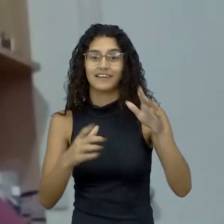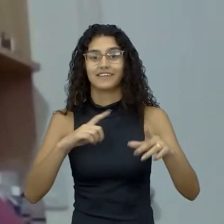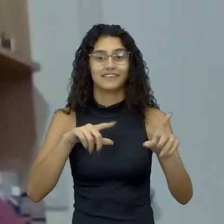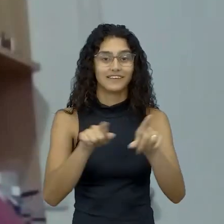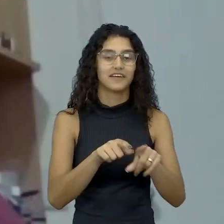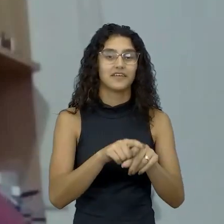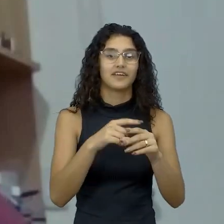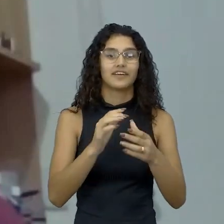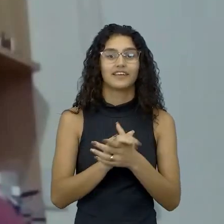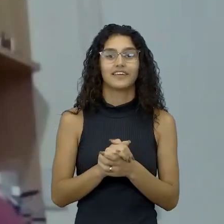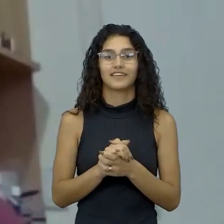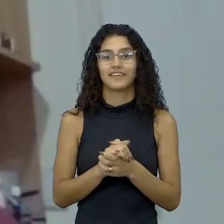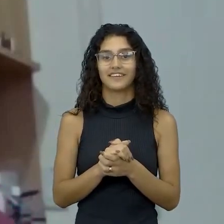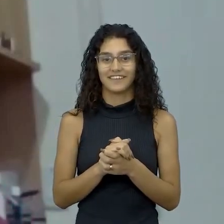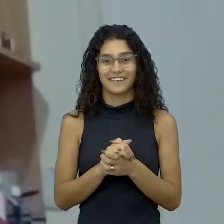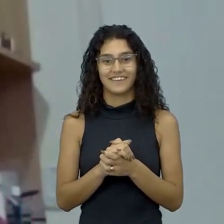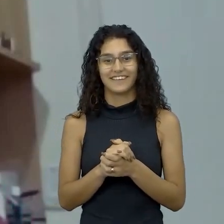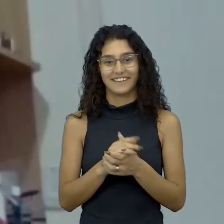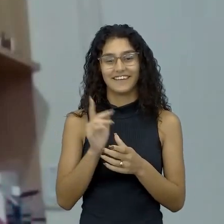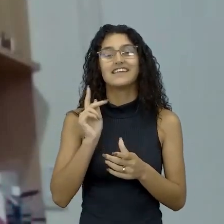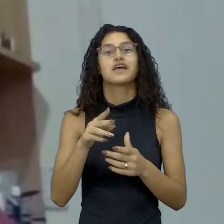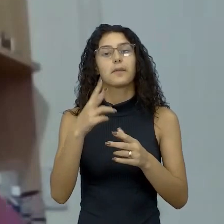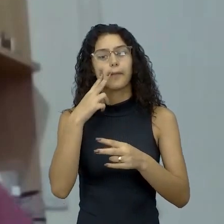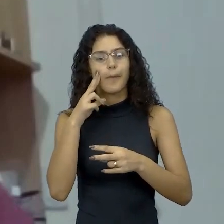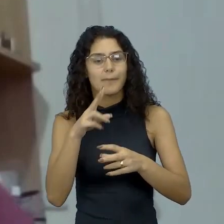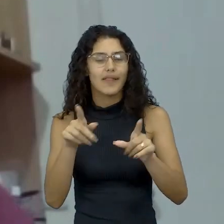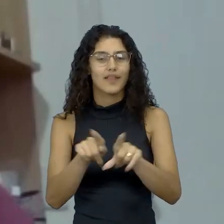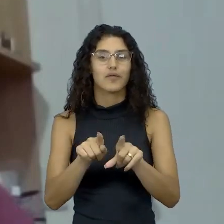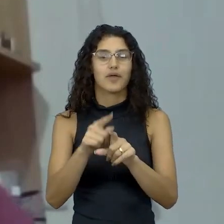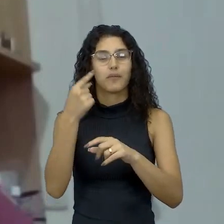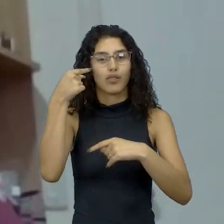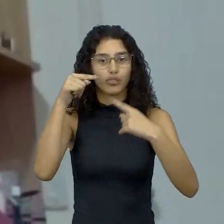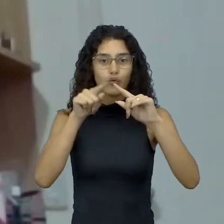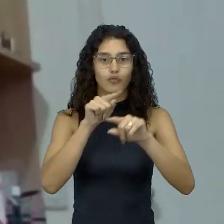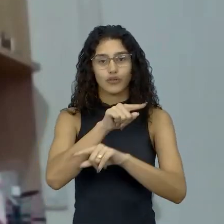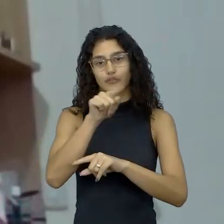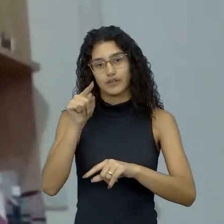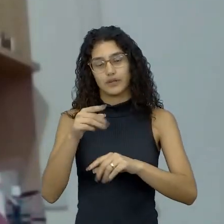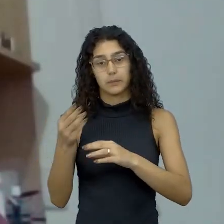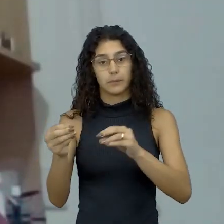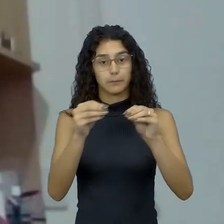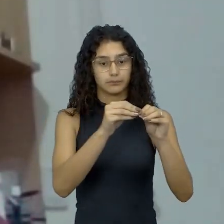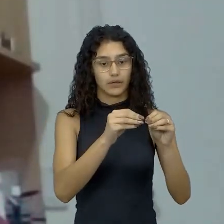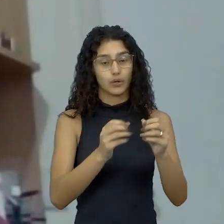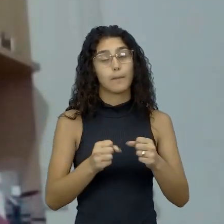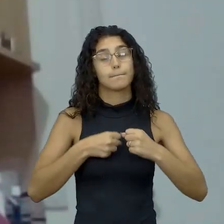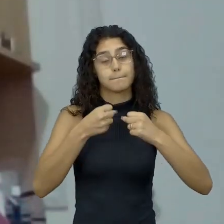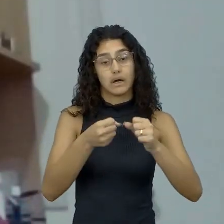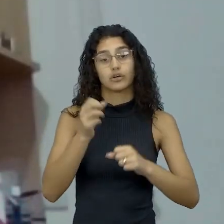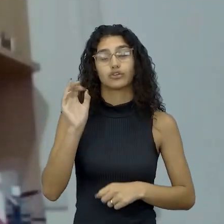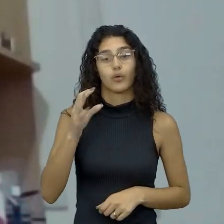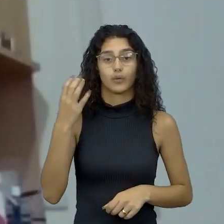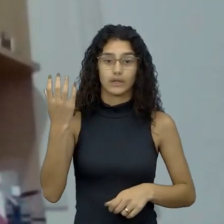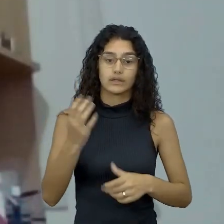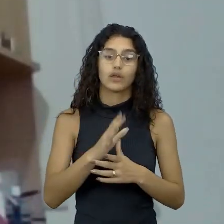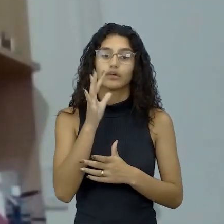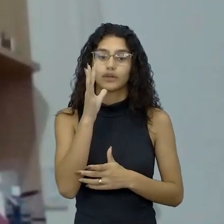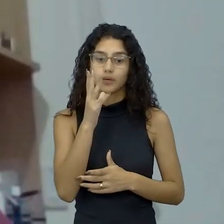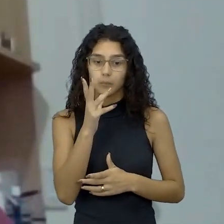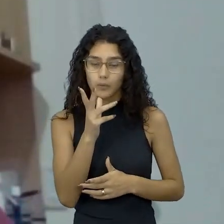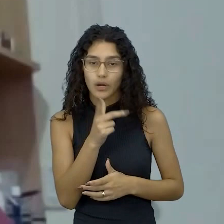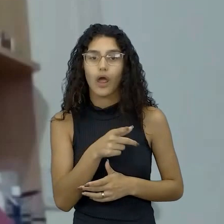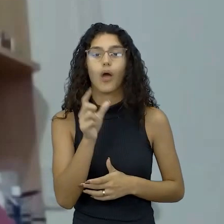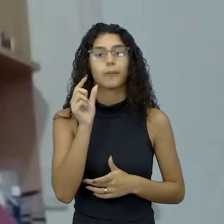ouvir vocês e saibam que a gente vai estar sempre olhando, trazendo as dúvidas de vocês para cá. Pode acontecer, né, de demorar um